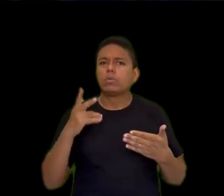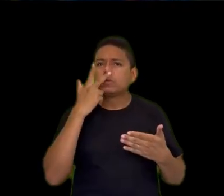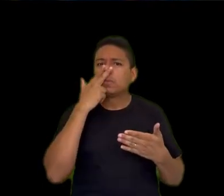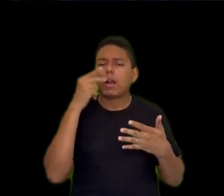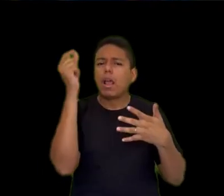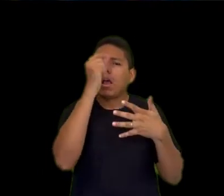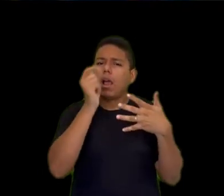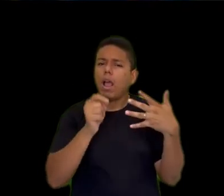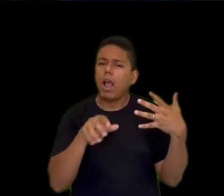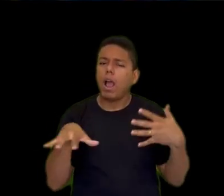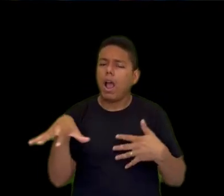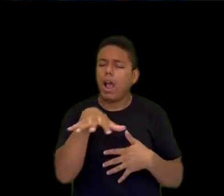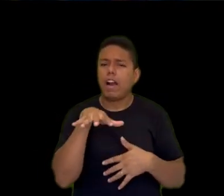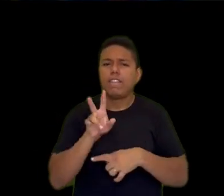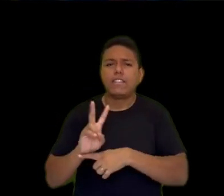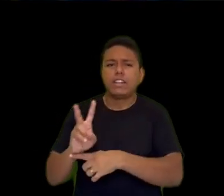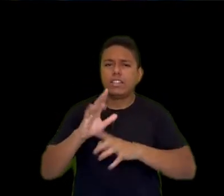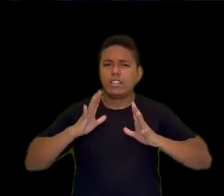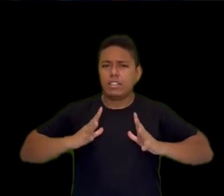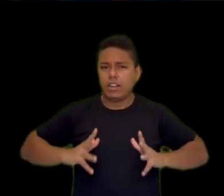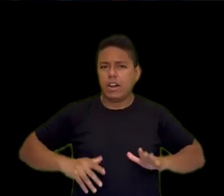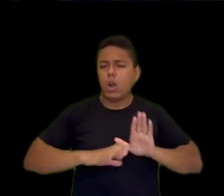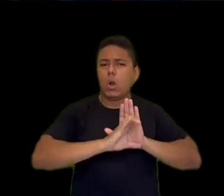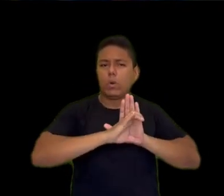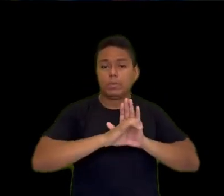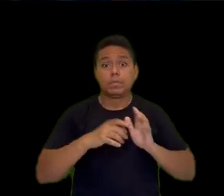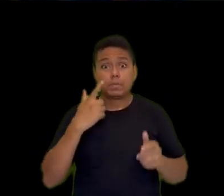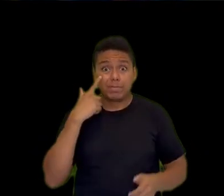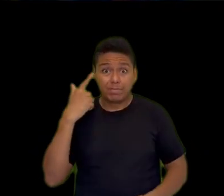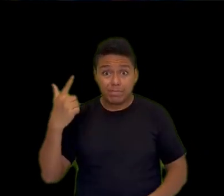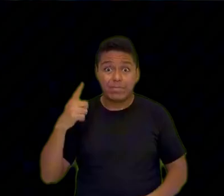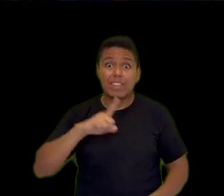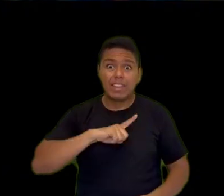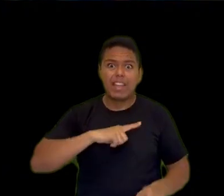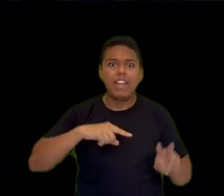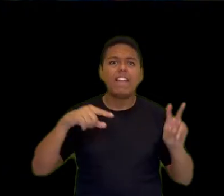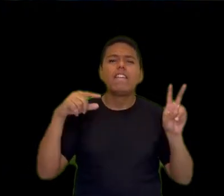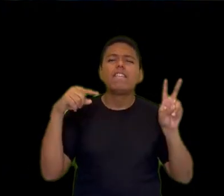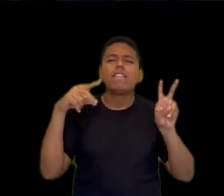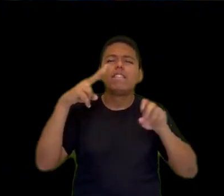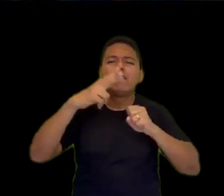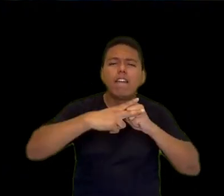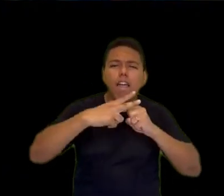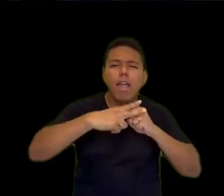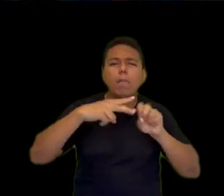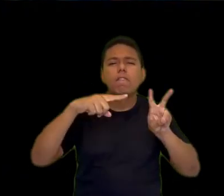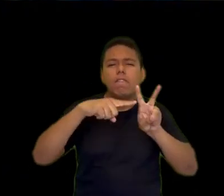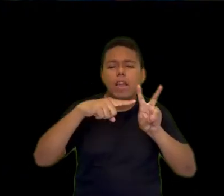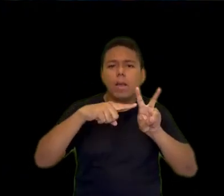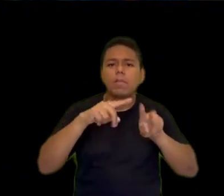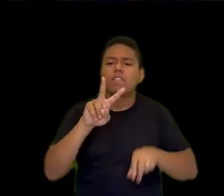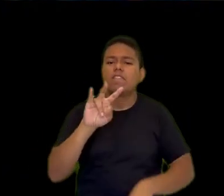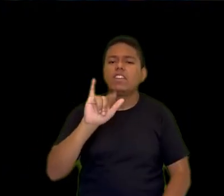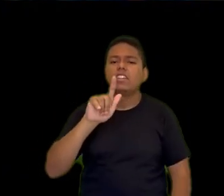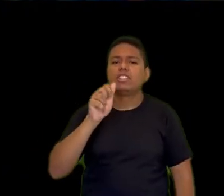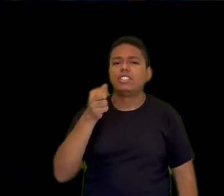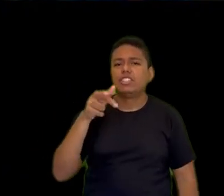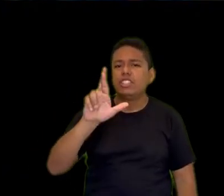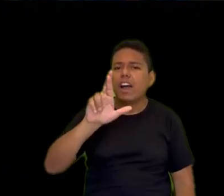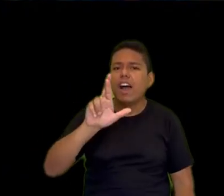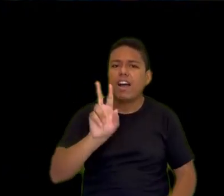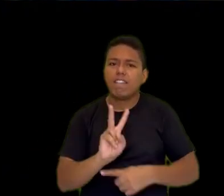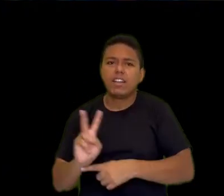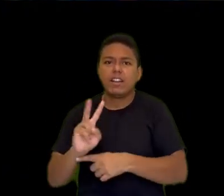como raiz o verbo vigiar, do latim vigilare, que pode ser compreendido como estar atento,